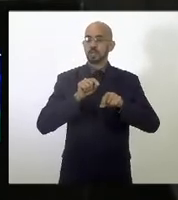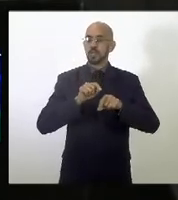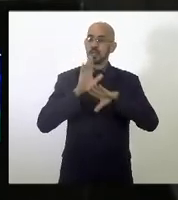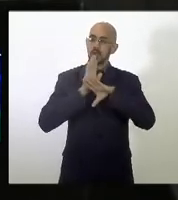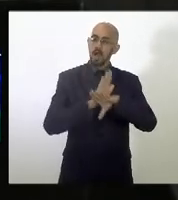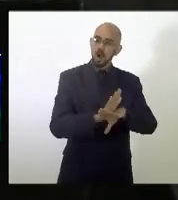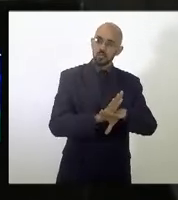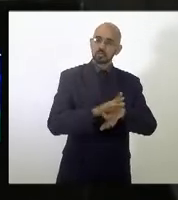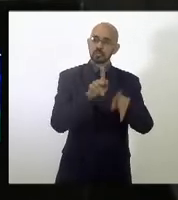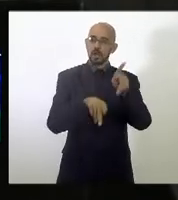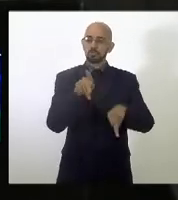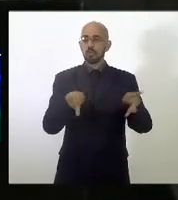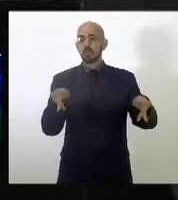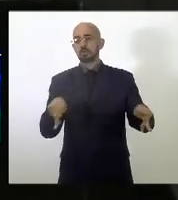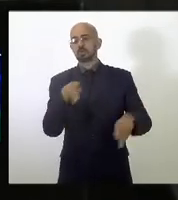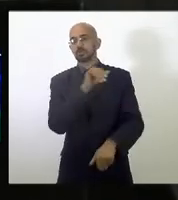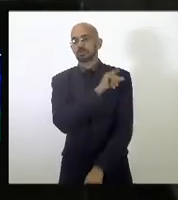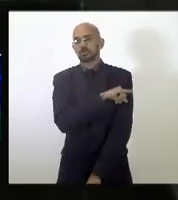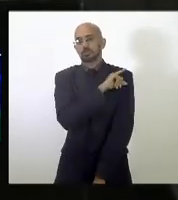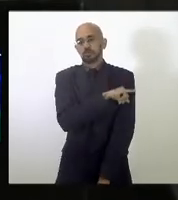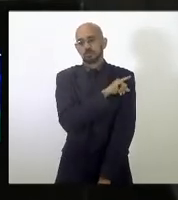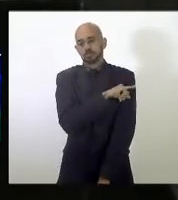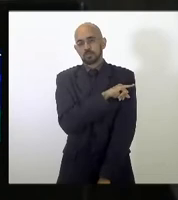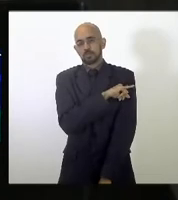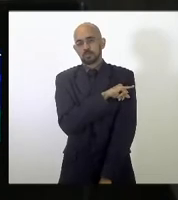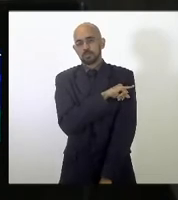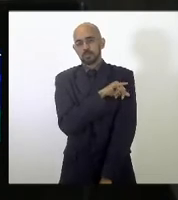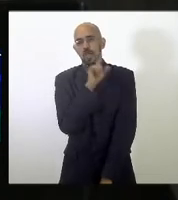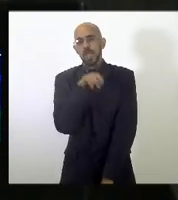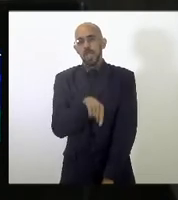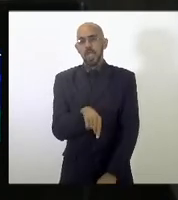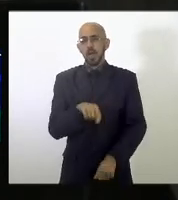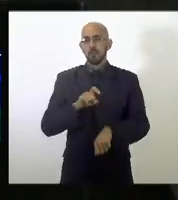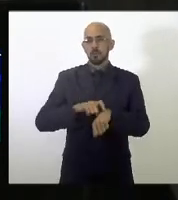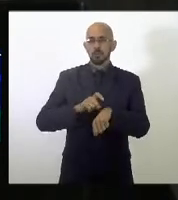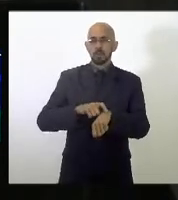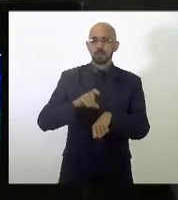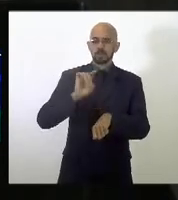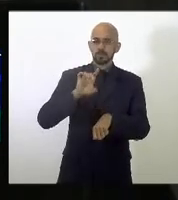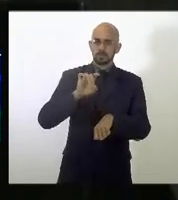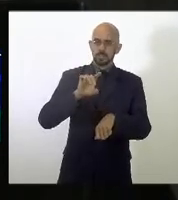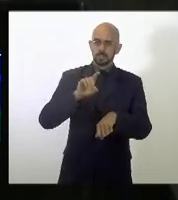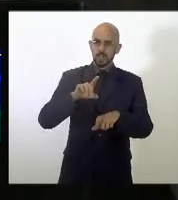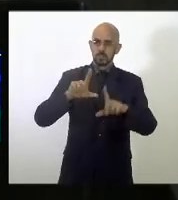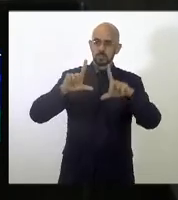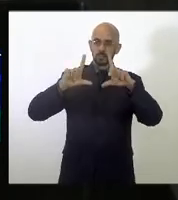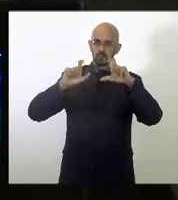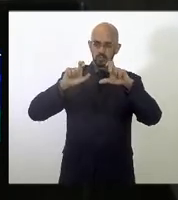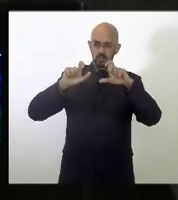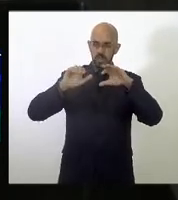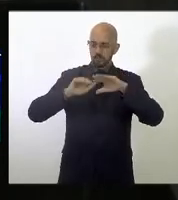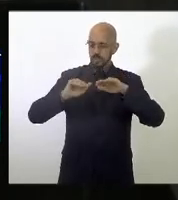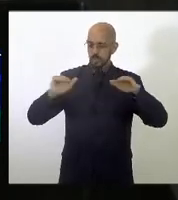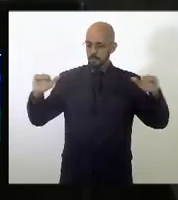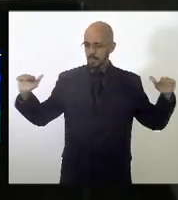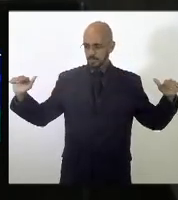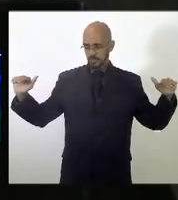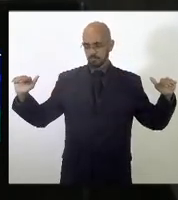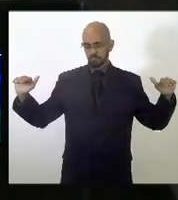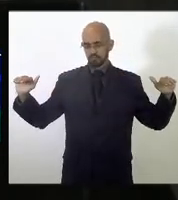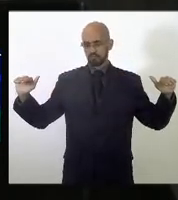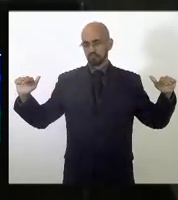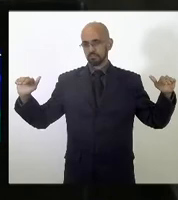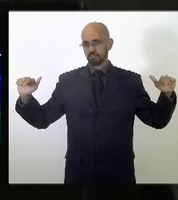população fluminense. Então, é um raro momento, essa fotografia da mesa, senhor presidente,